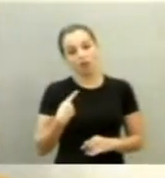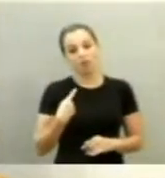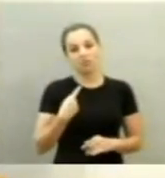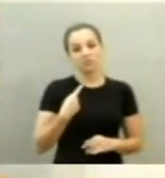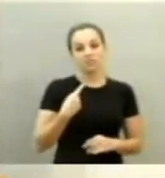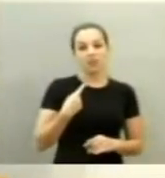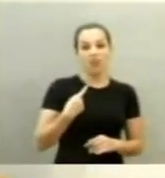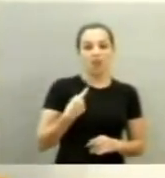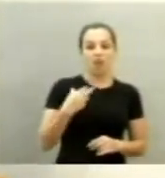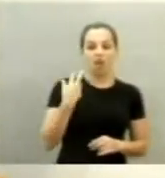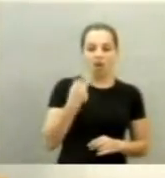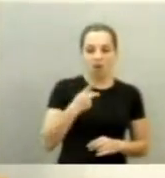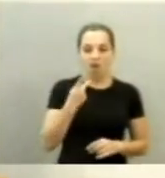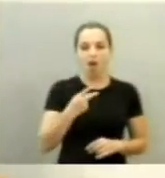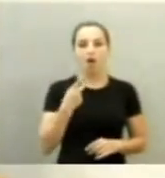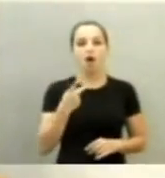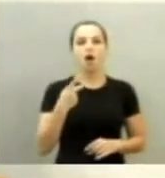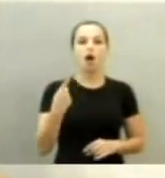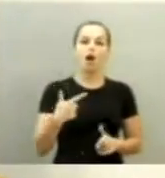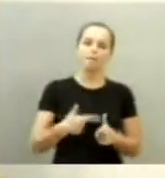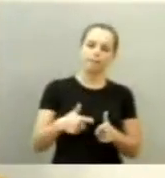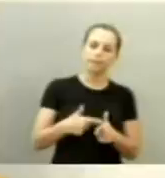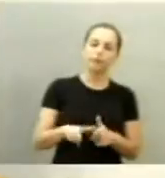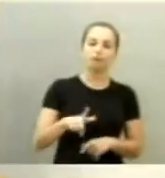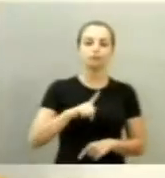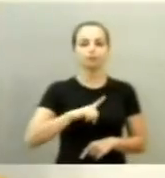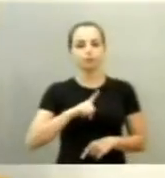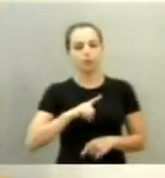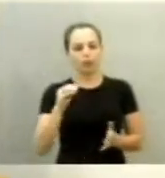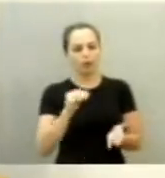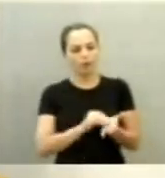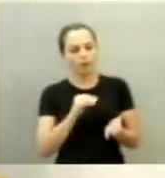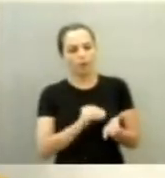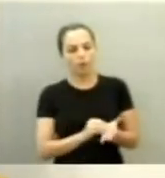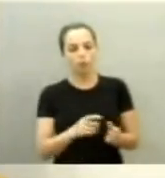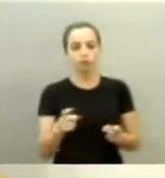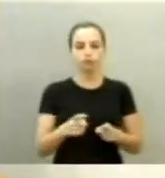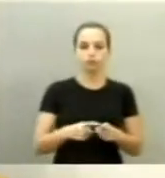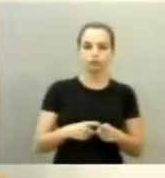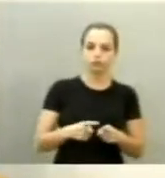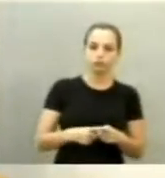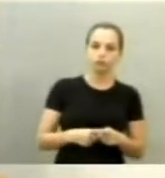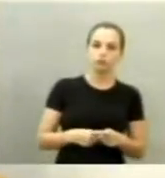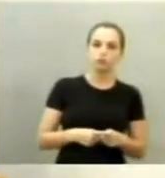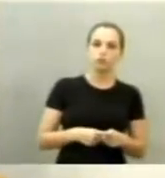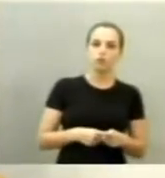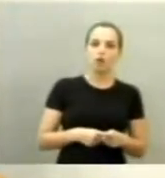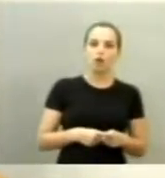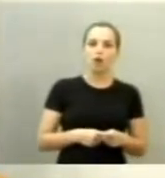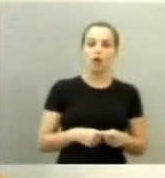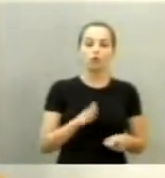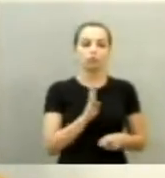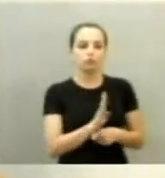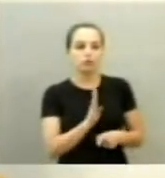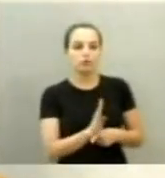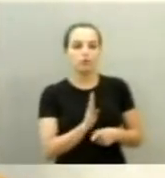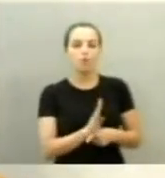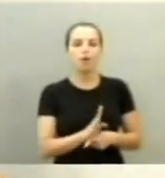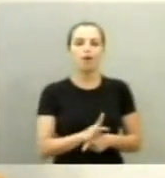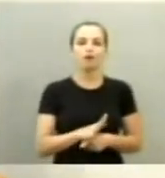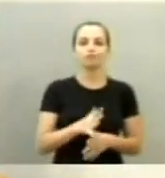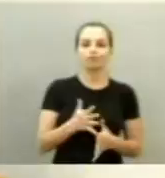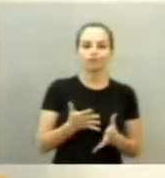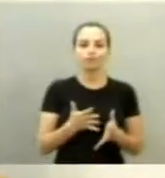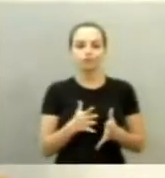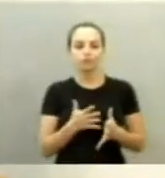reclama muito, existem problemas sim, existem falta de médicos, existem às vezes falha no atendimento, mas tem que se